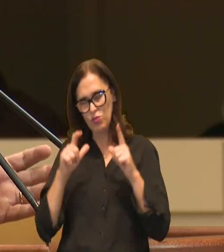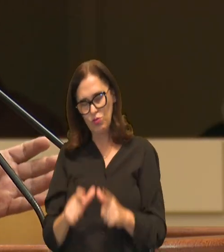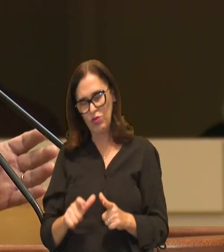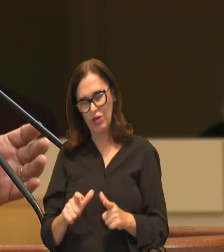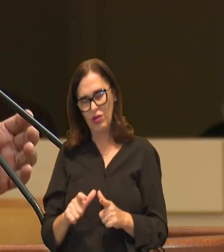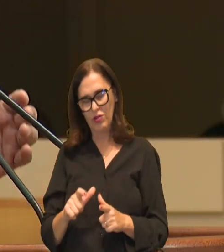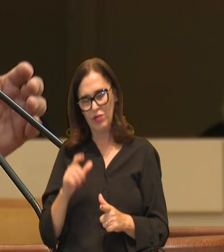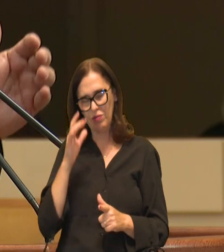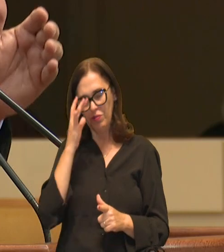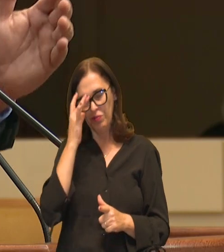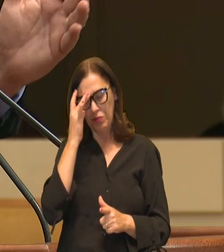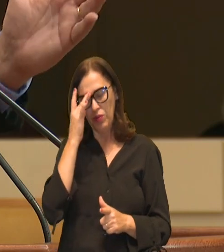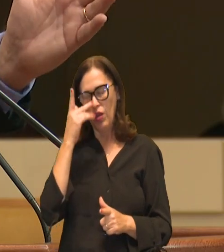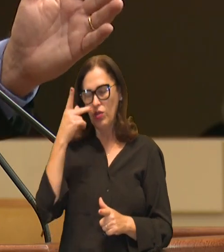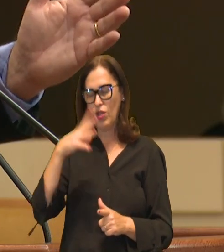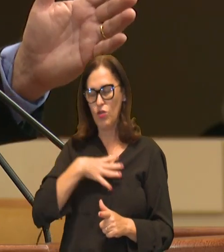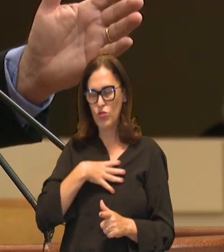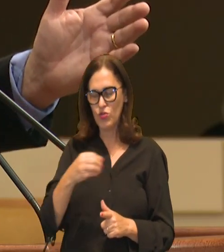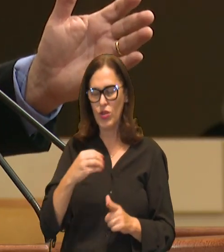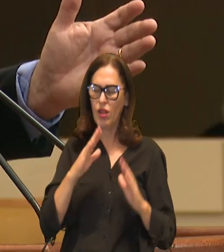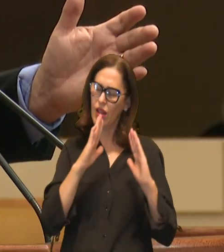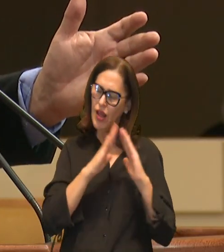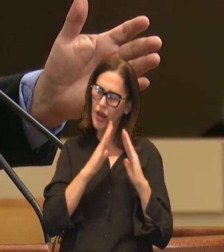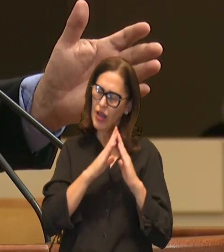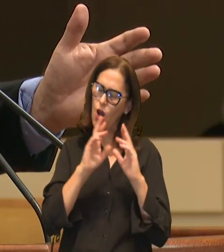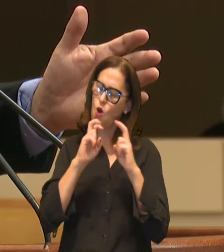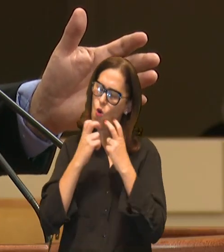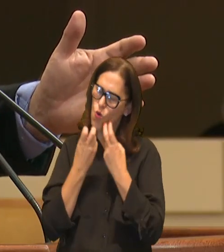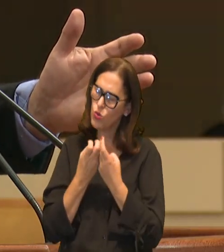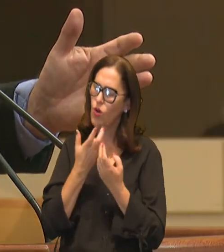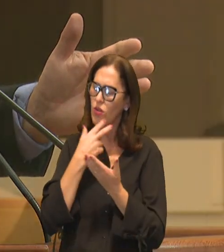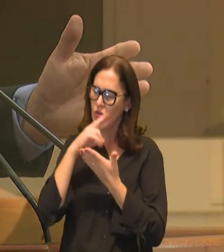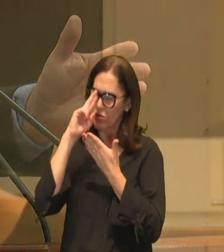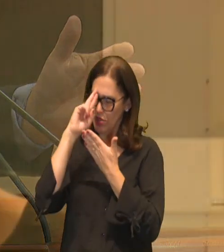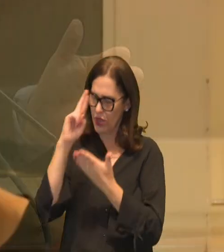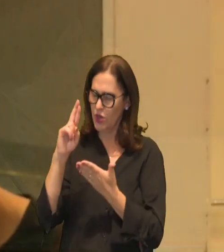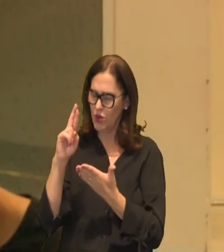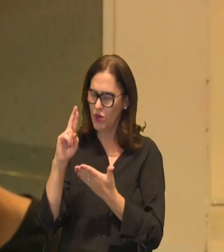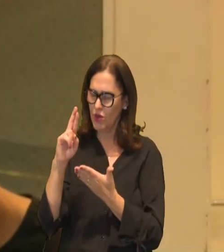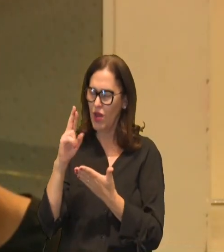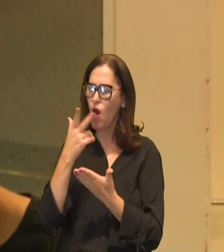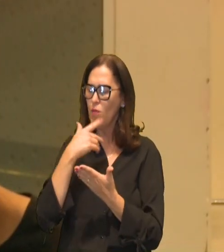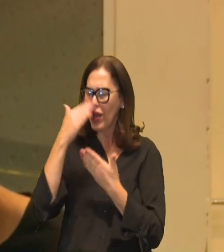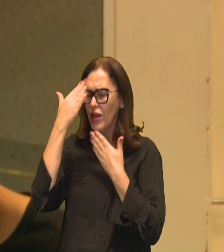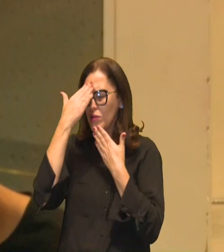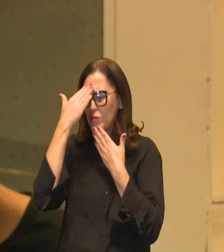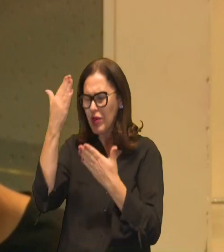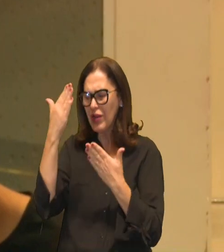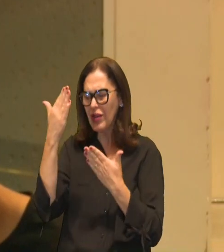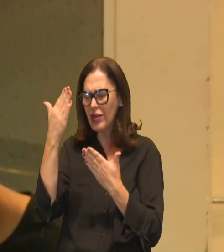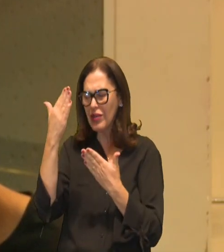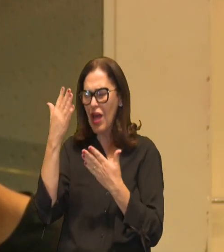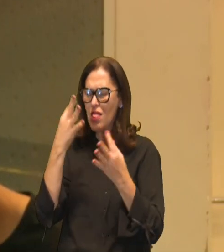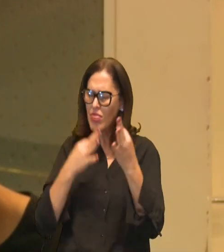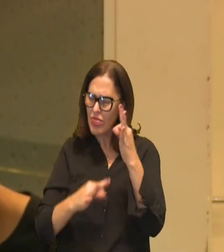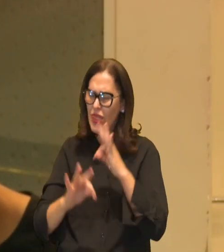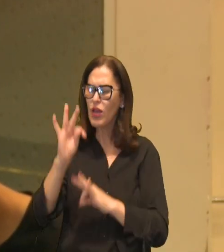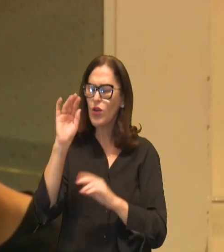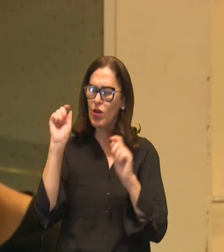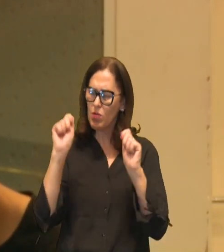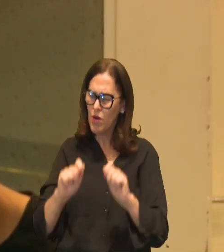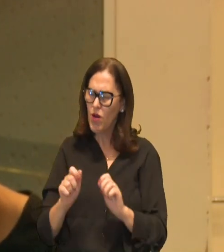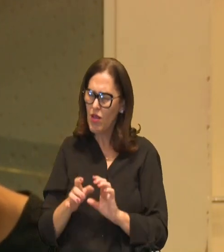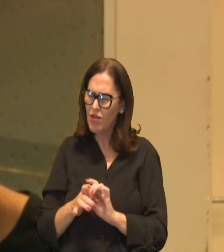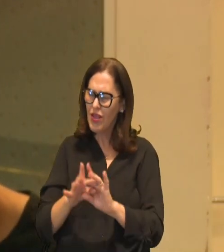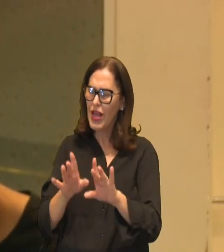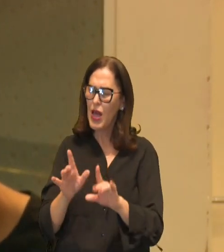lugar. Os teus filhos que nas casas estão cultuando ao Senhor. Senhor, muito obrigado por essa tecnologia que permite, Pai,